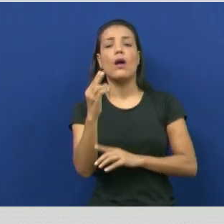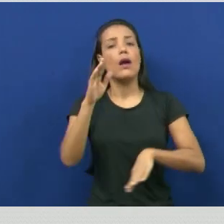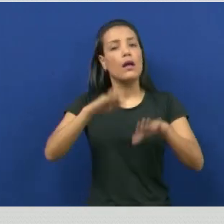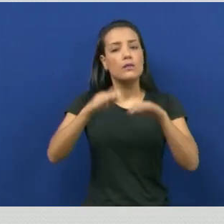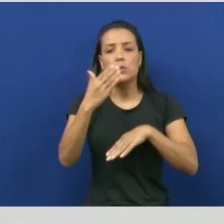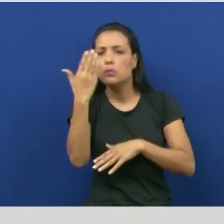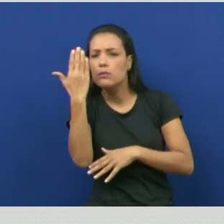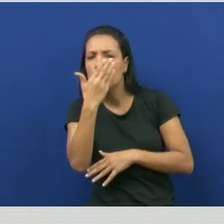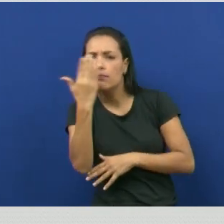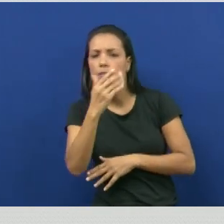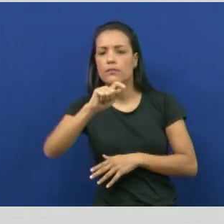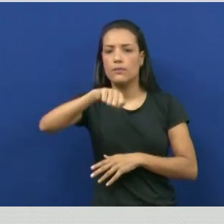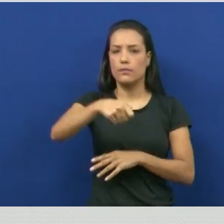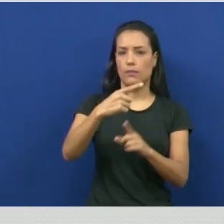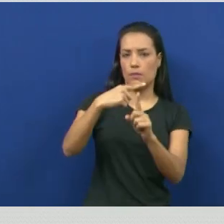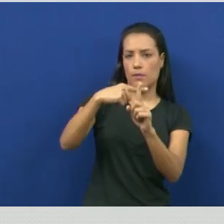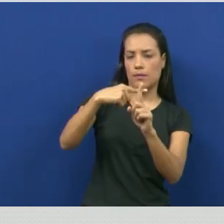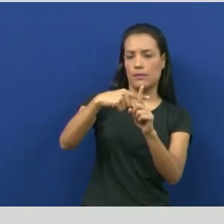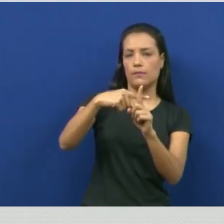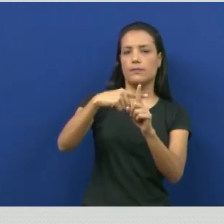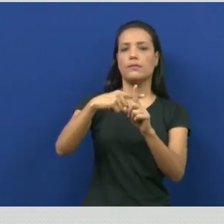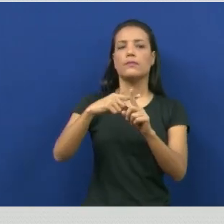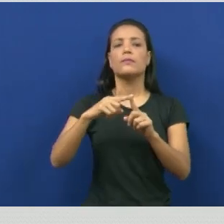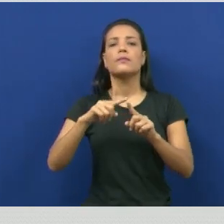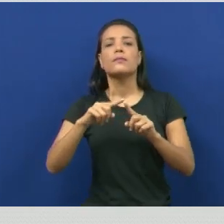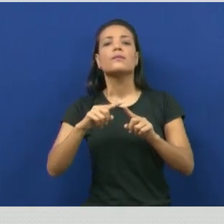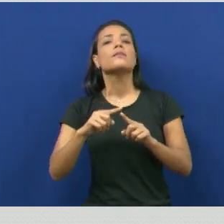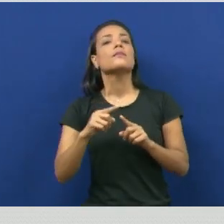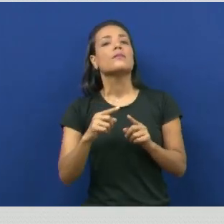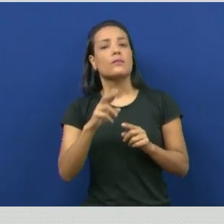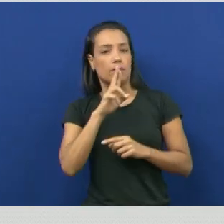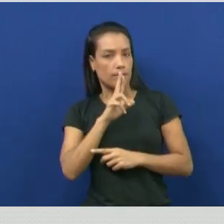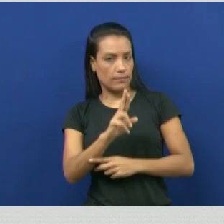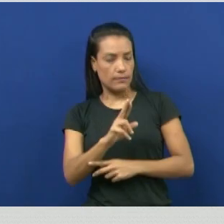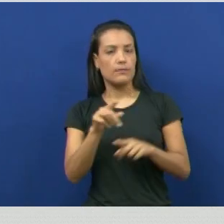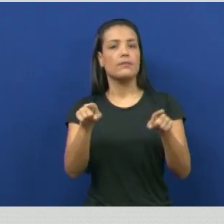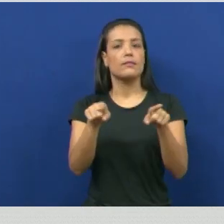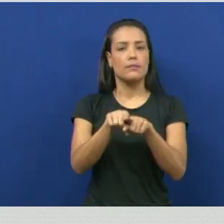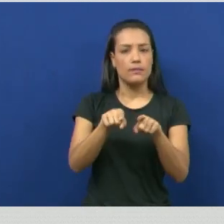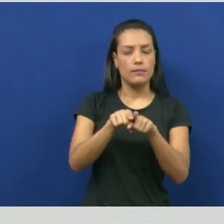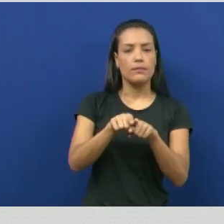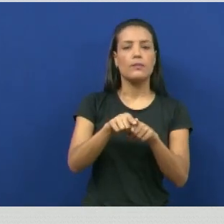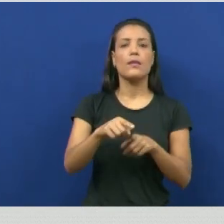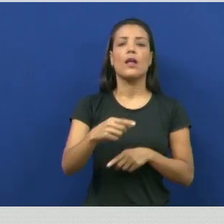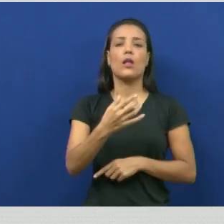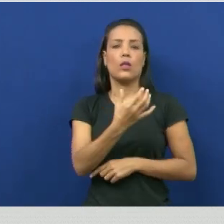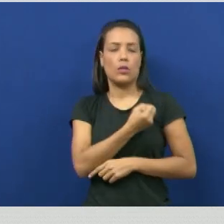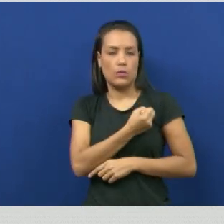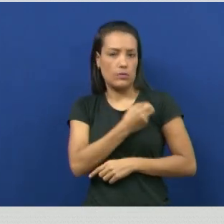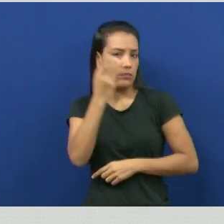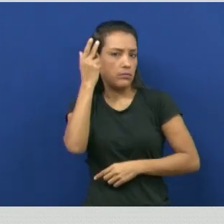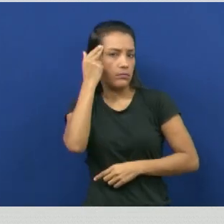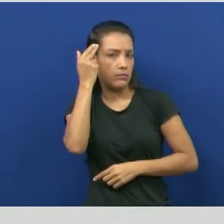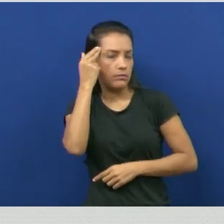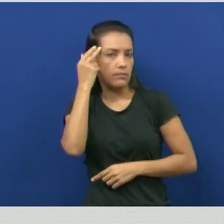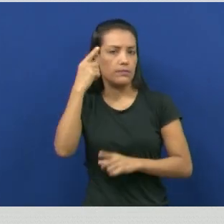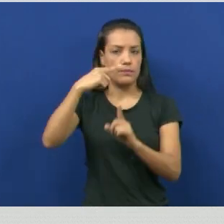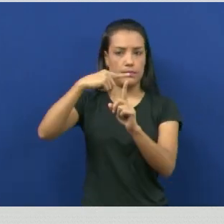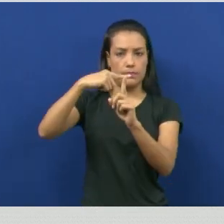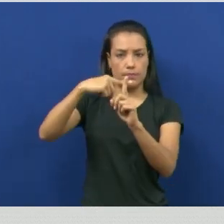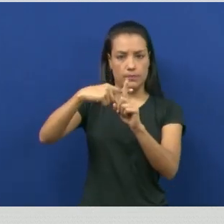aparece, o meu resultado também vai dar um número inteiro positivo. Agora um exemplo, ó.